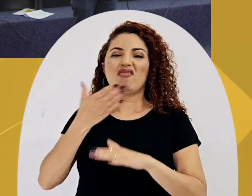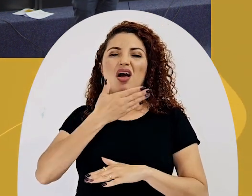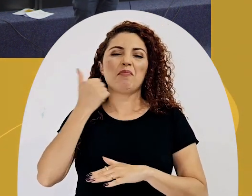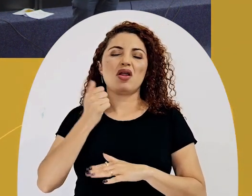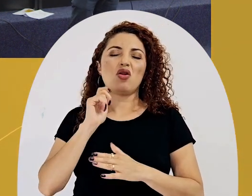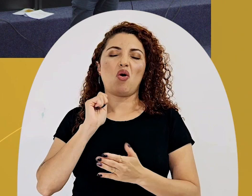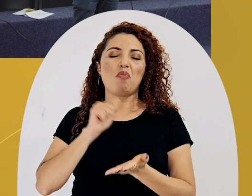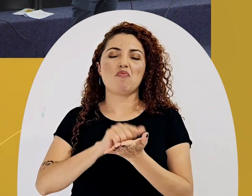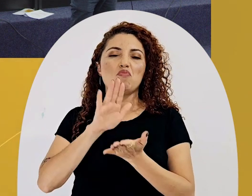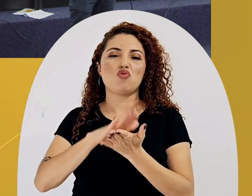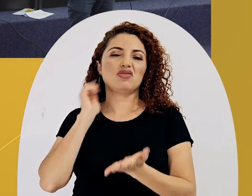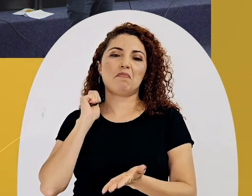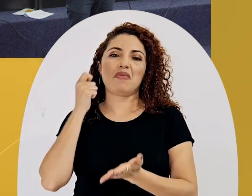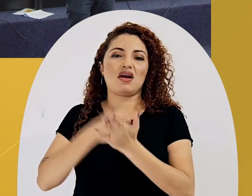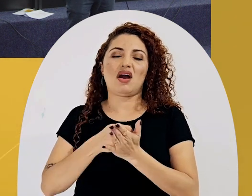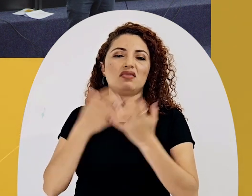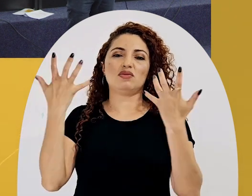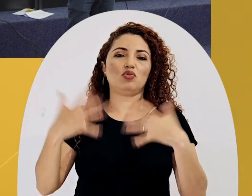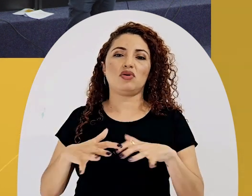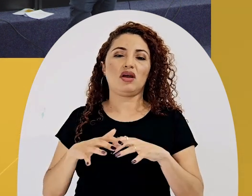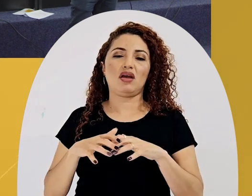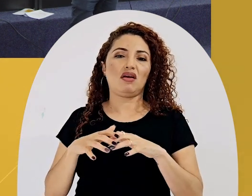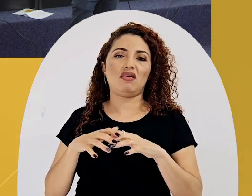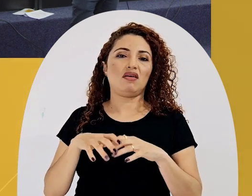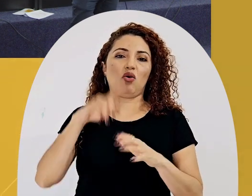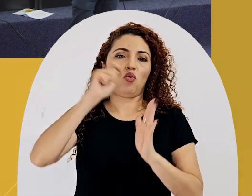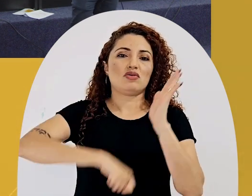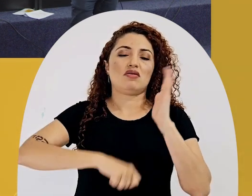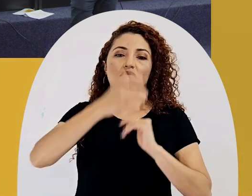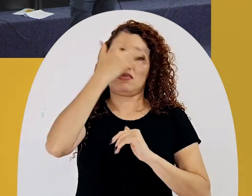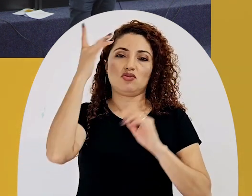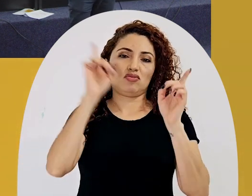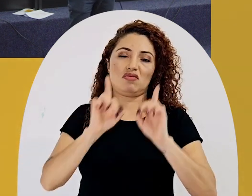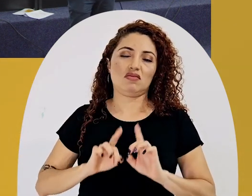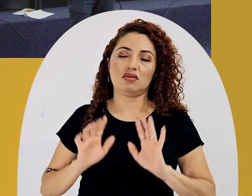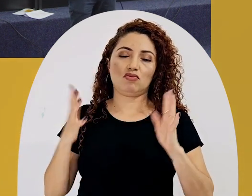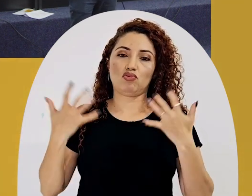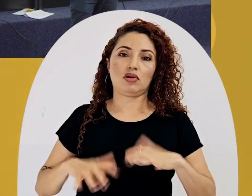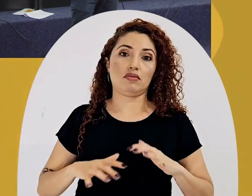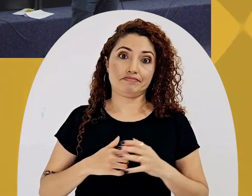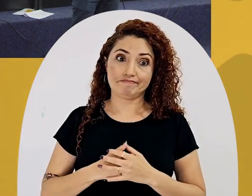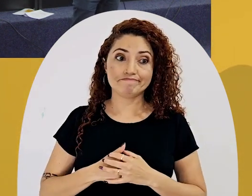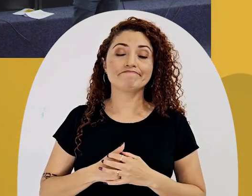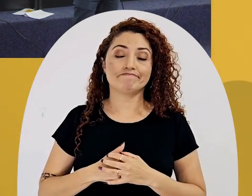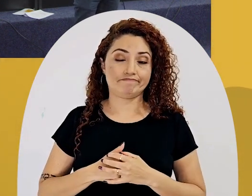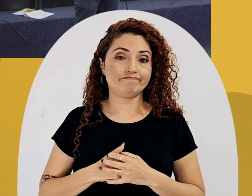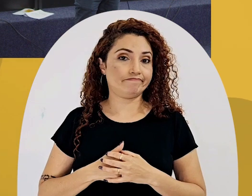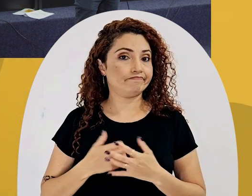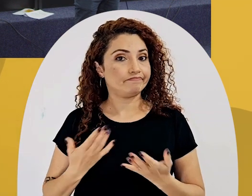empresas preferem pagar multa do que trabalhar a diversidade naquele ambiente.